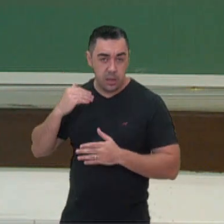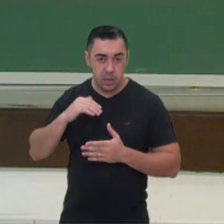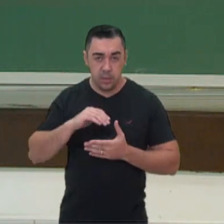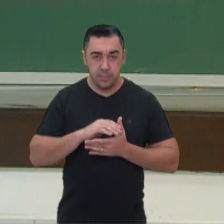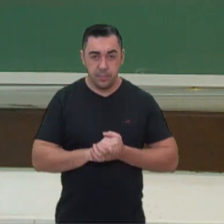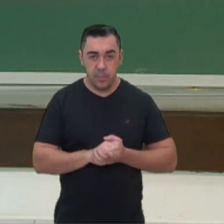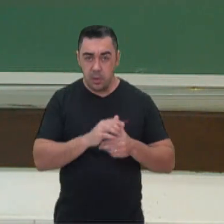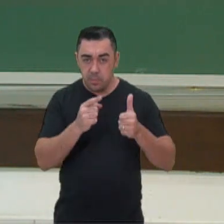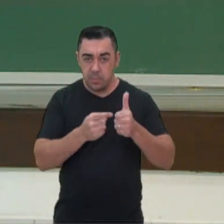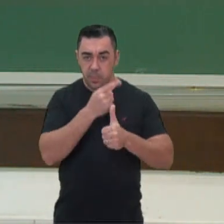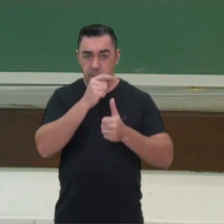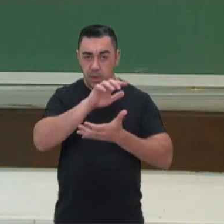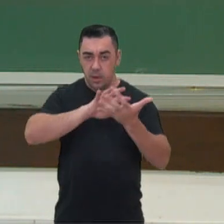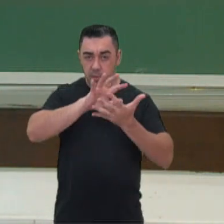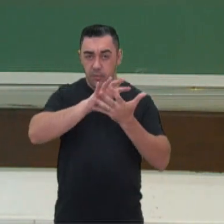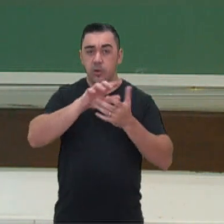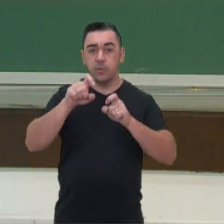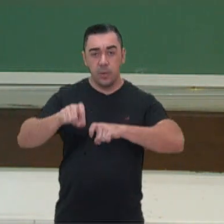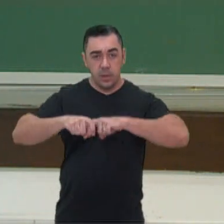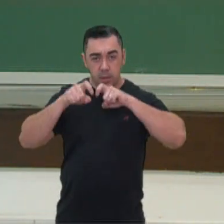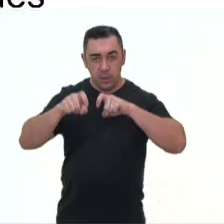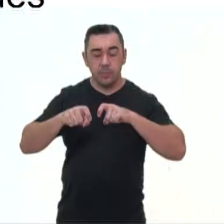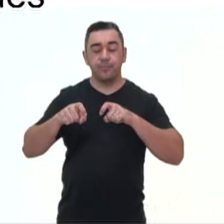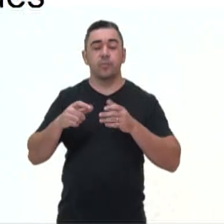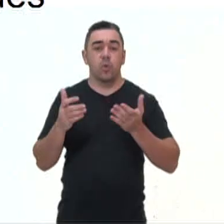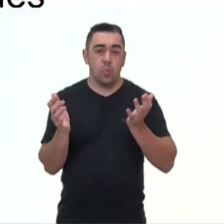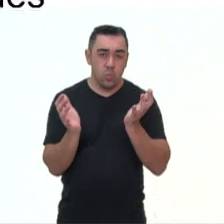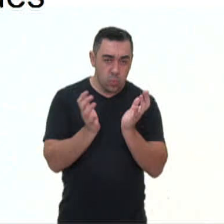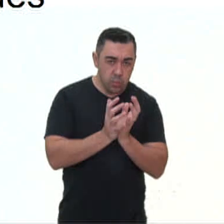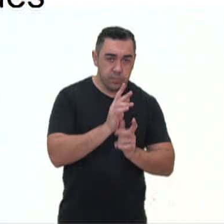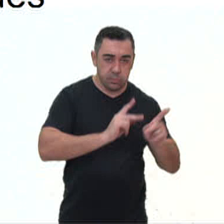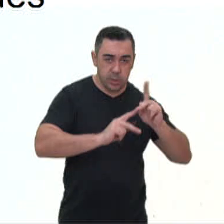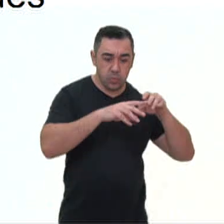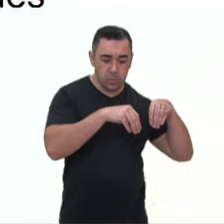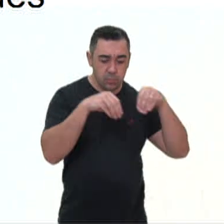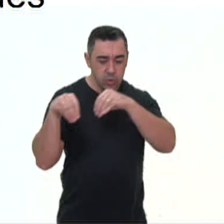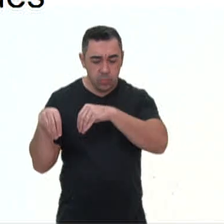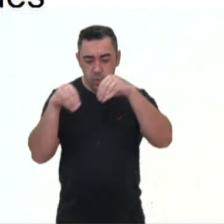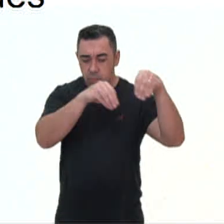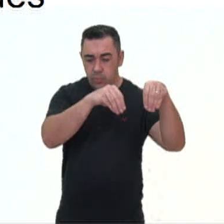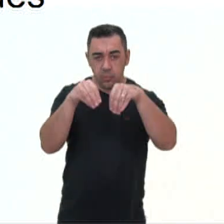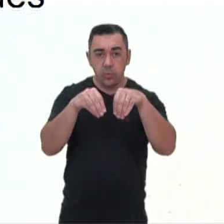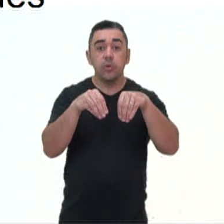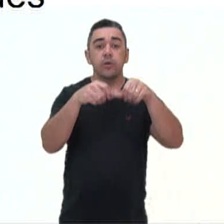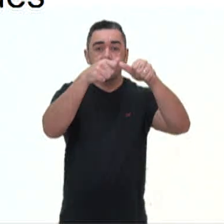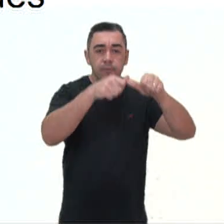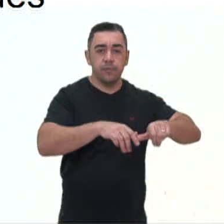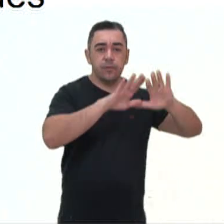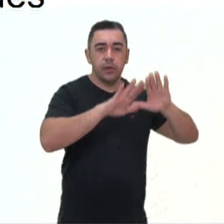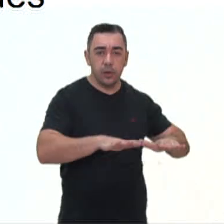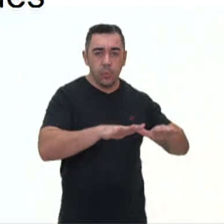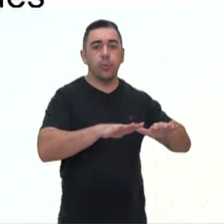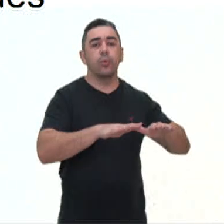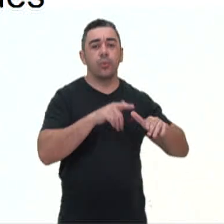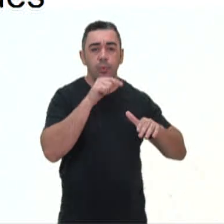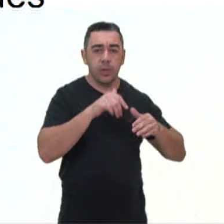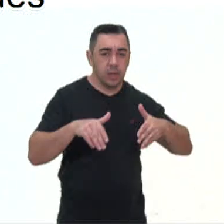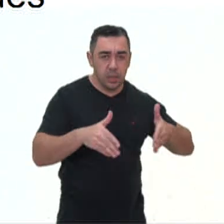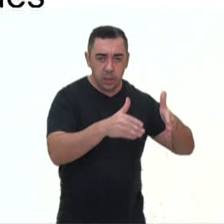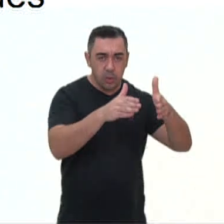Então, primeira Revolução Agrícola, as comunidades nômades que se estabeleceram às margens dos rios desenvolveram um tipo de